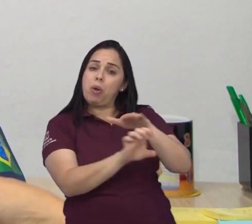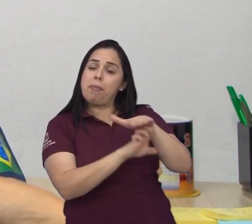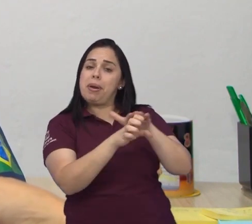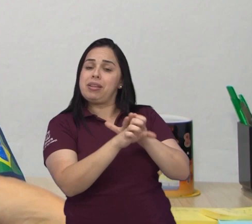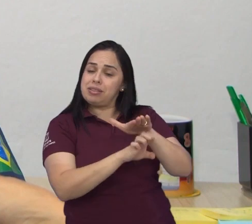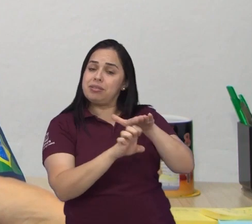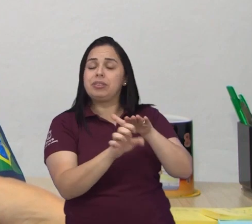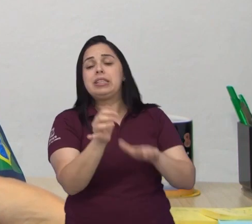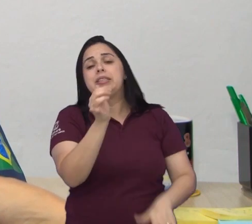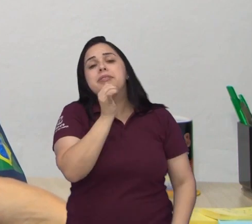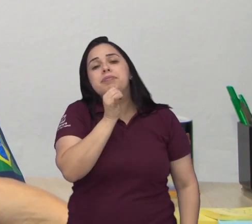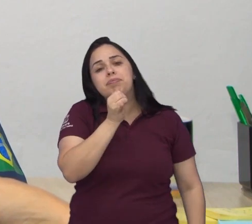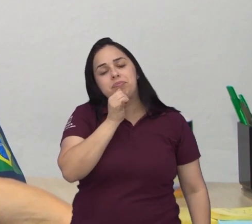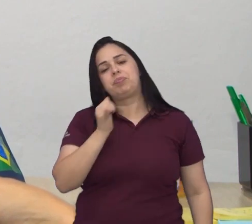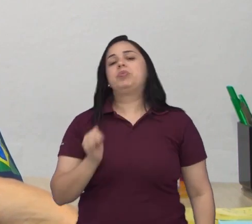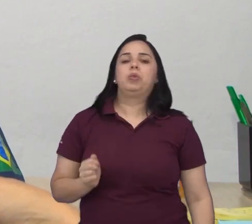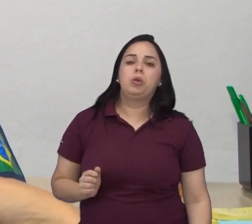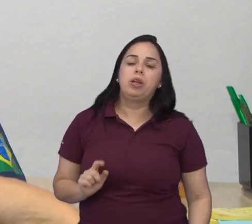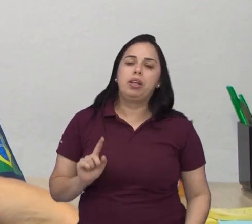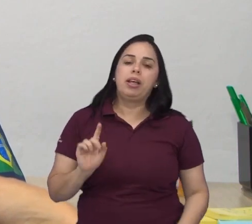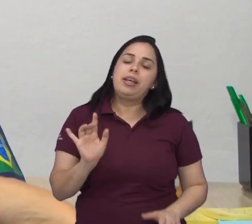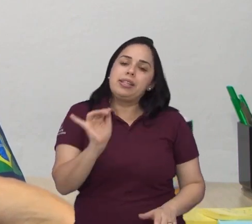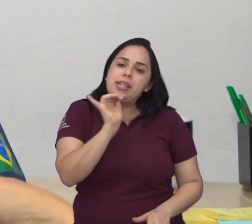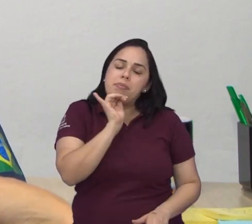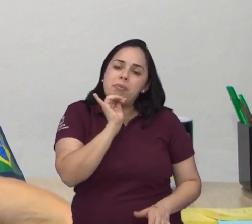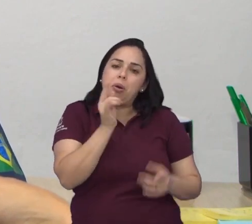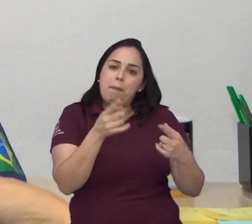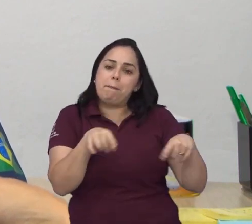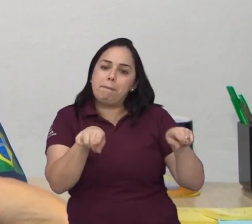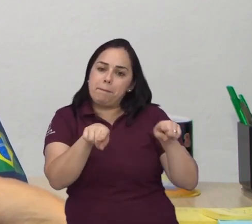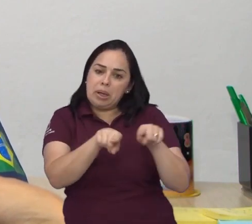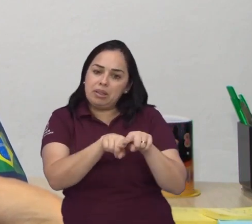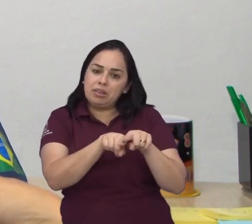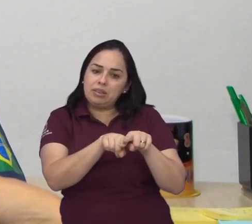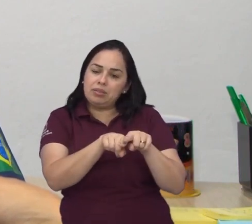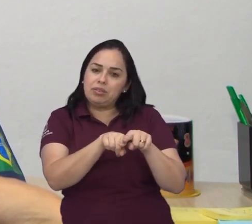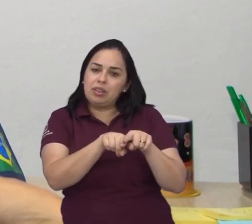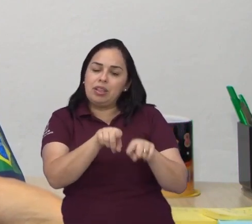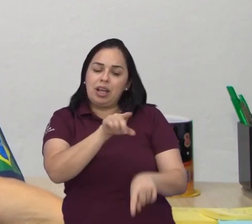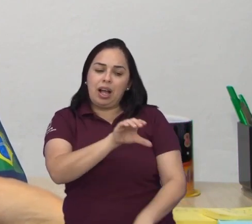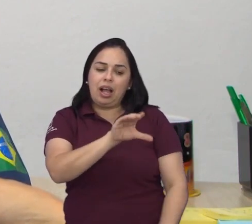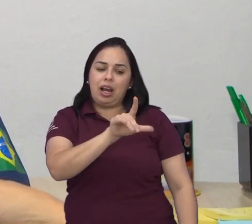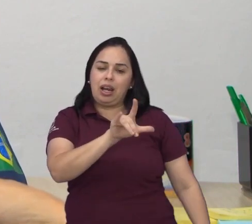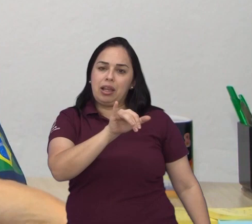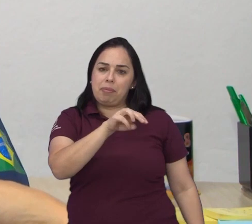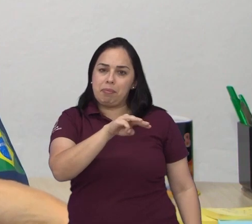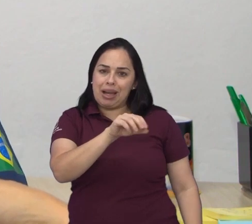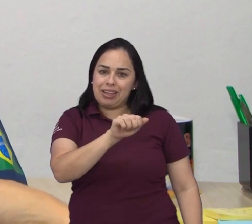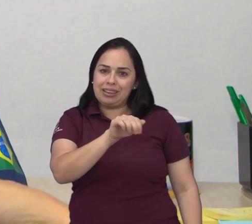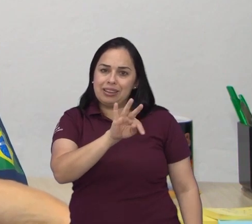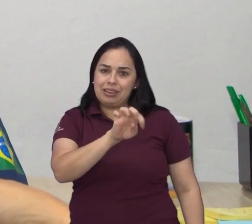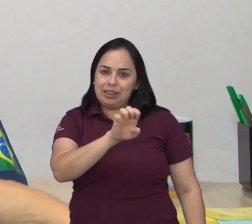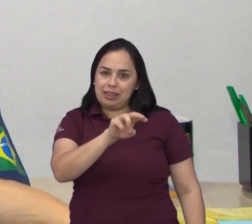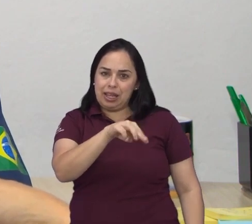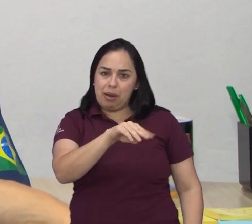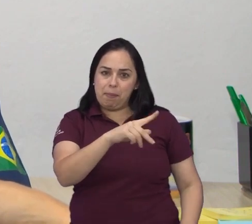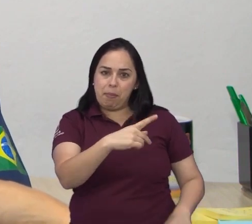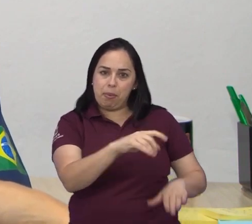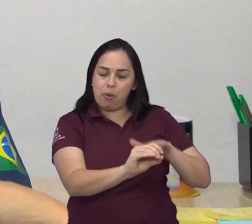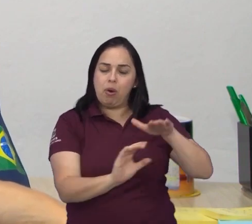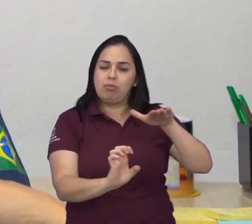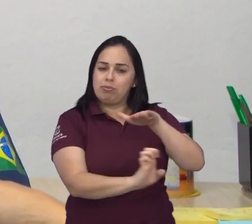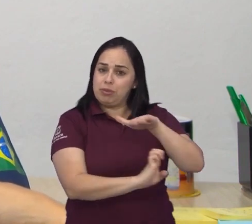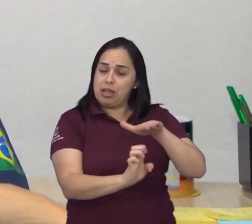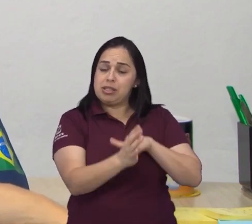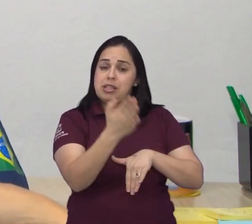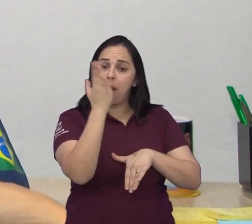outras empresas. Então, por exemplo, nós vamos poder trabalhar em parceria com o Climatempo, por exemplo, já dentro das imagens satélite,